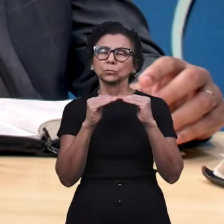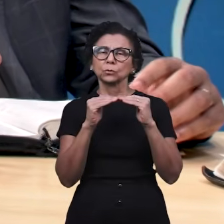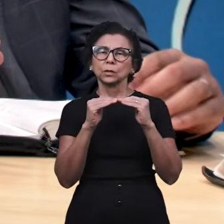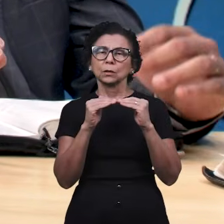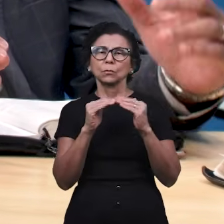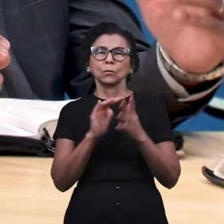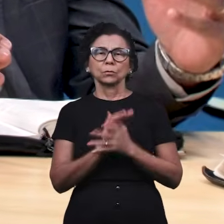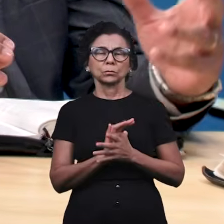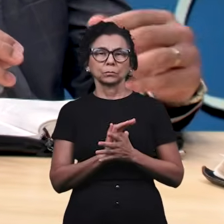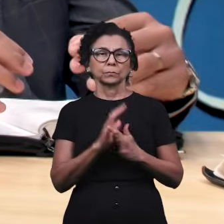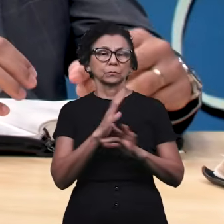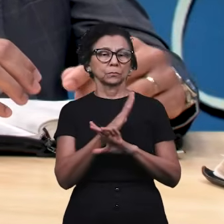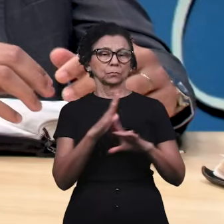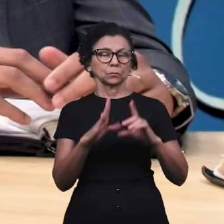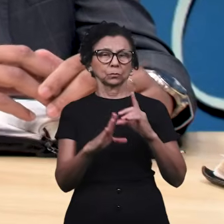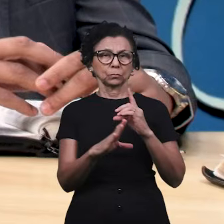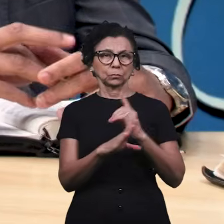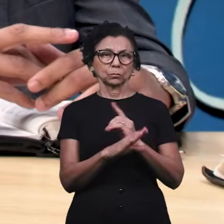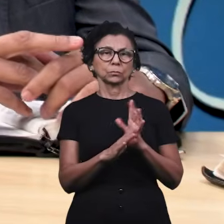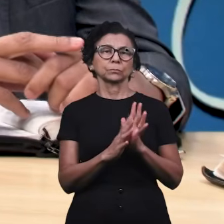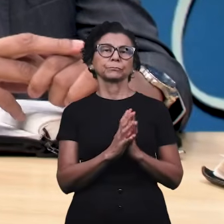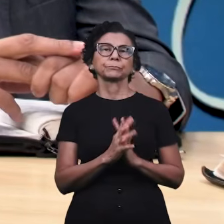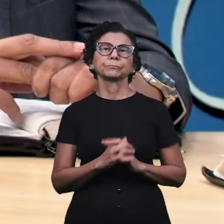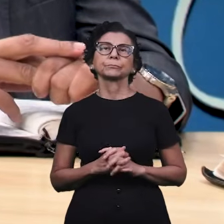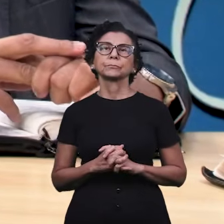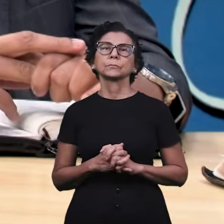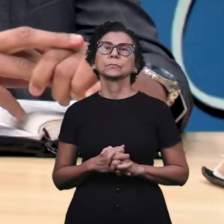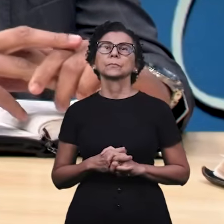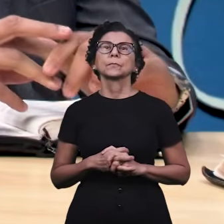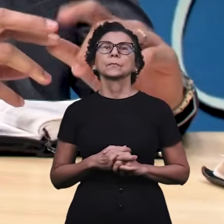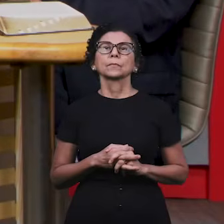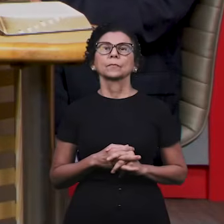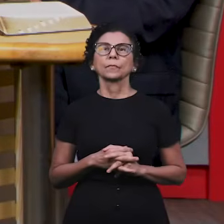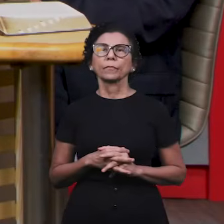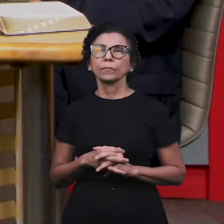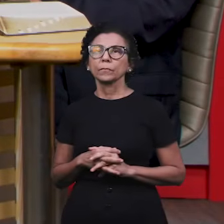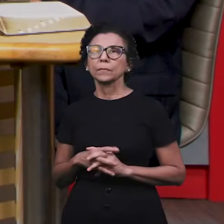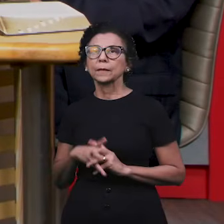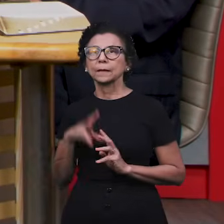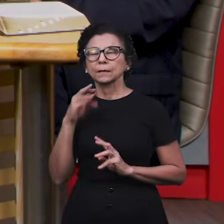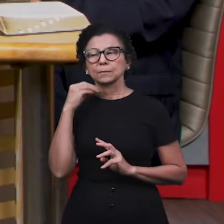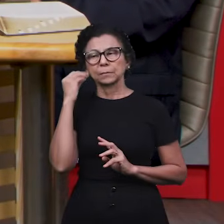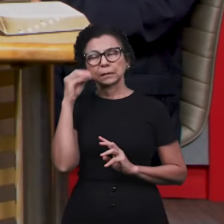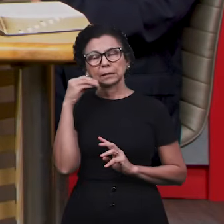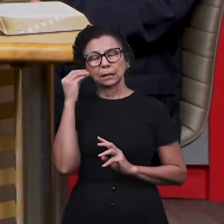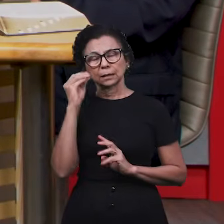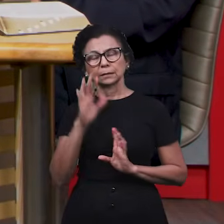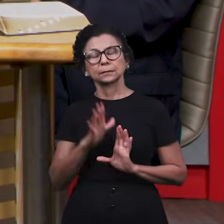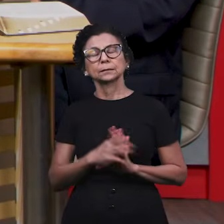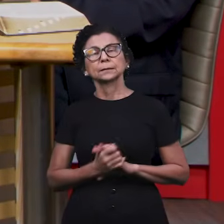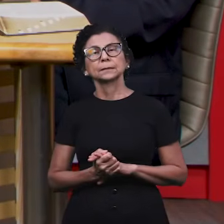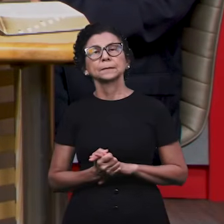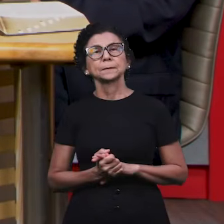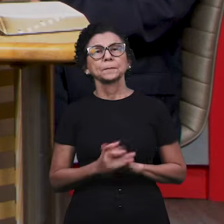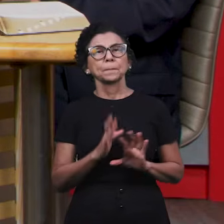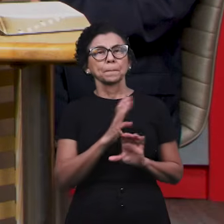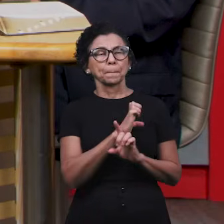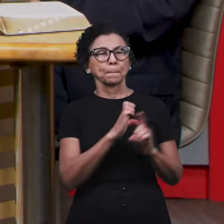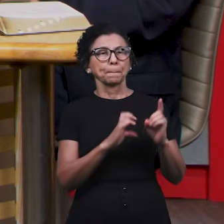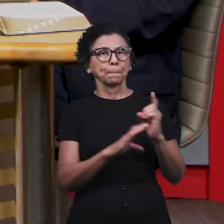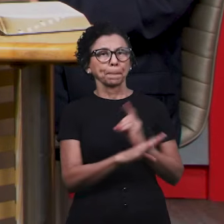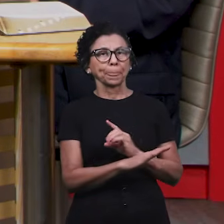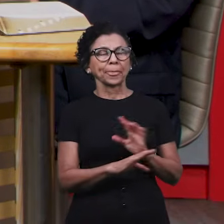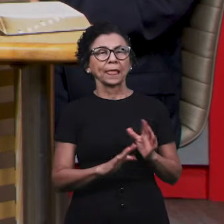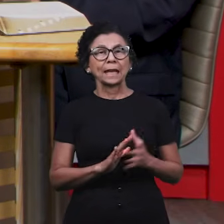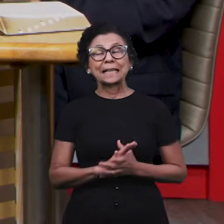proposta do culto, para uma experiência com o culto. E não esqueça da EBD no domingo. Sem esquecer da EBD. Puxando um gancho para o que o